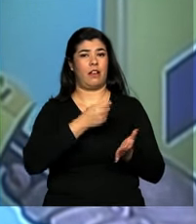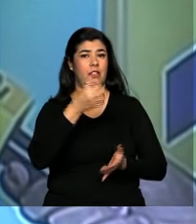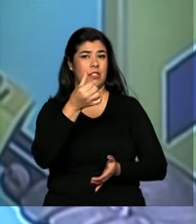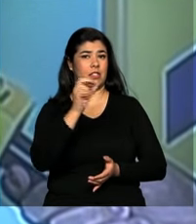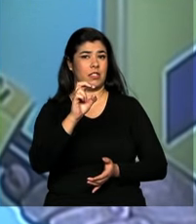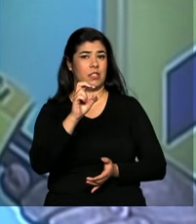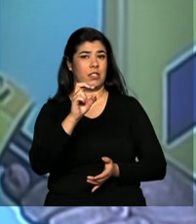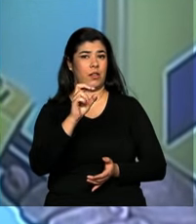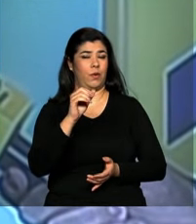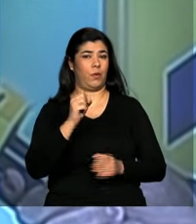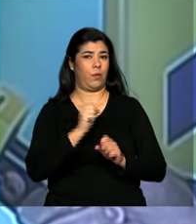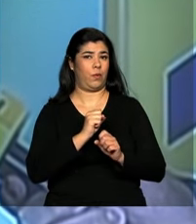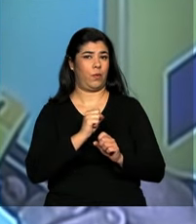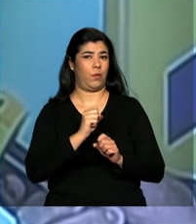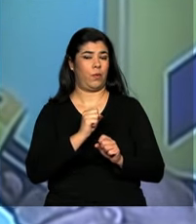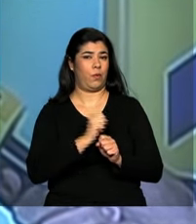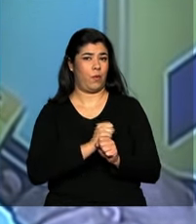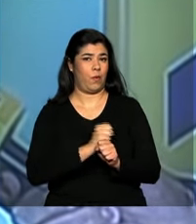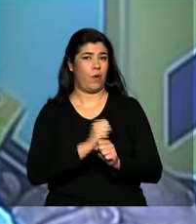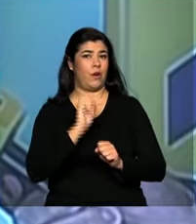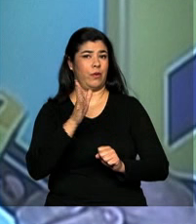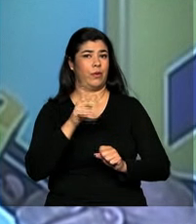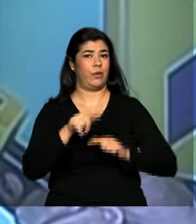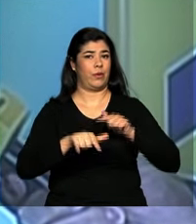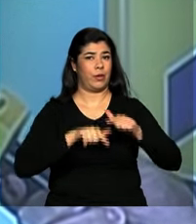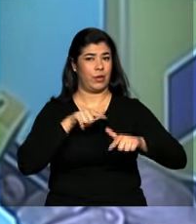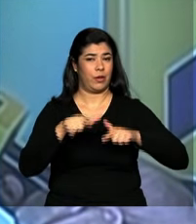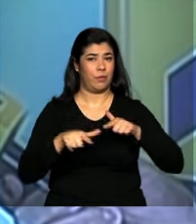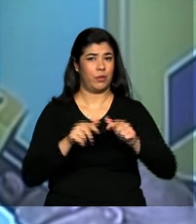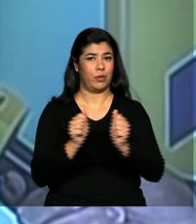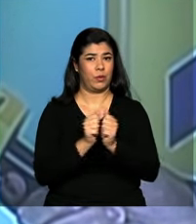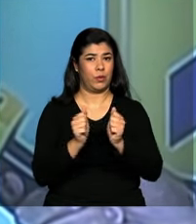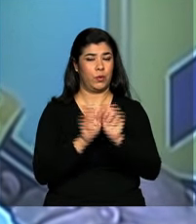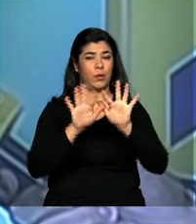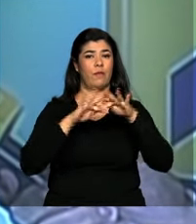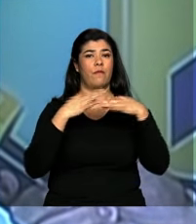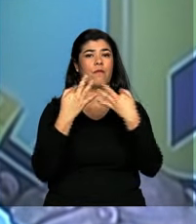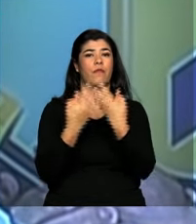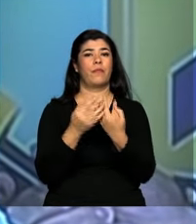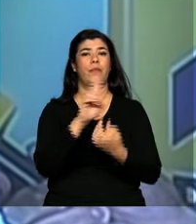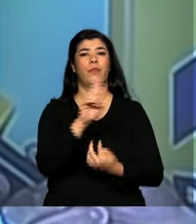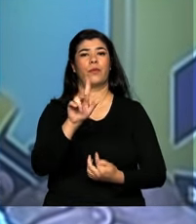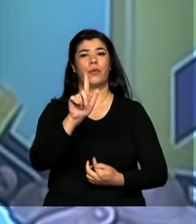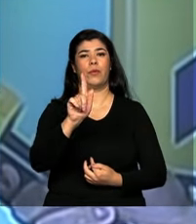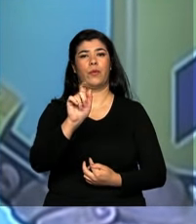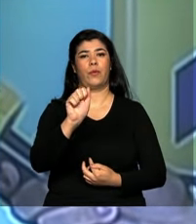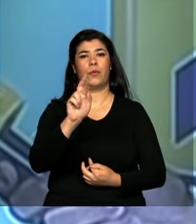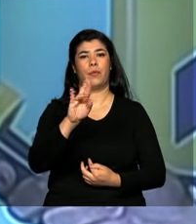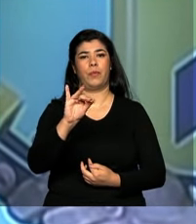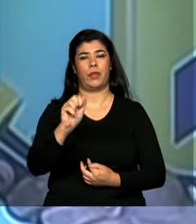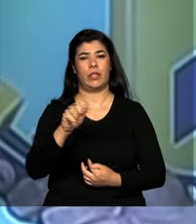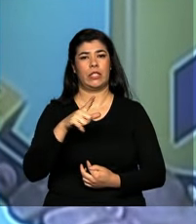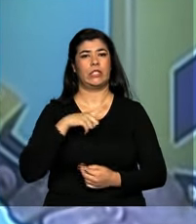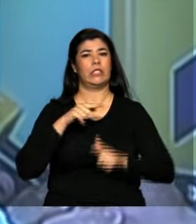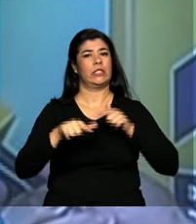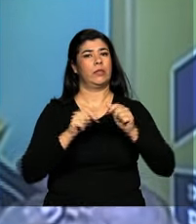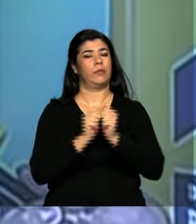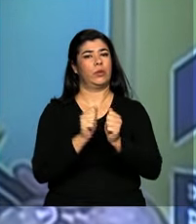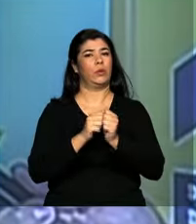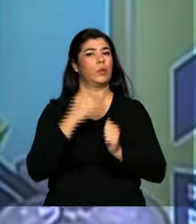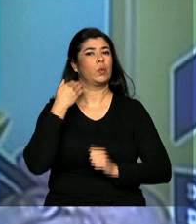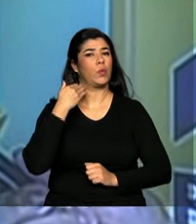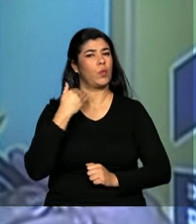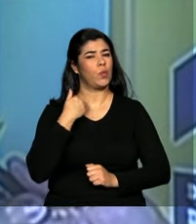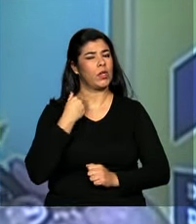anos, que nós trabalhamos com a família Garcia, de Garcia trabalha com o banco, e que está sempre baseado, e eu